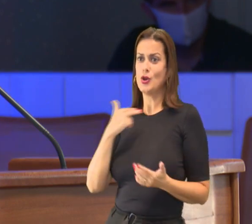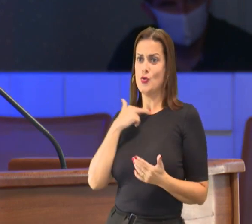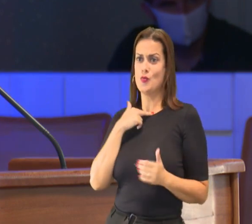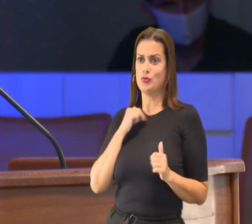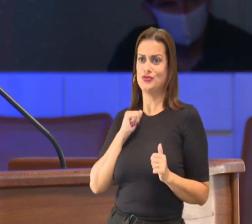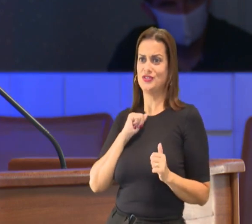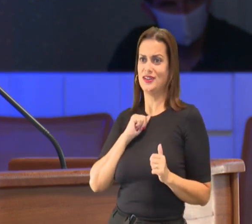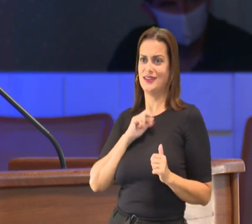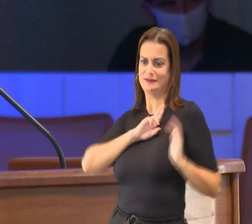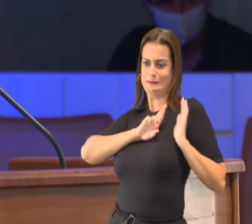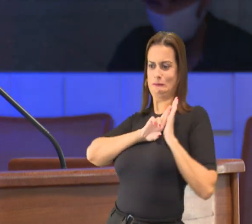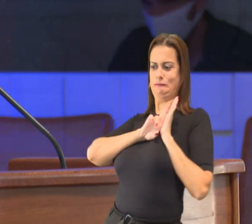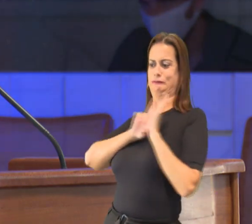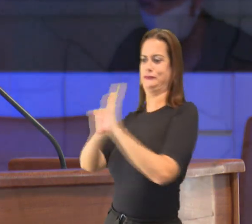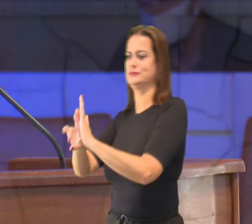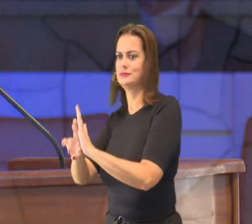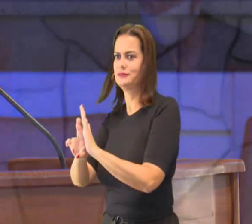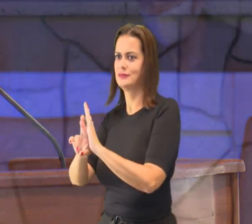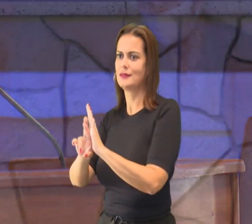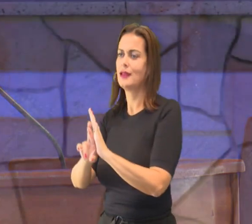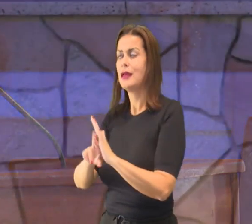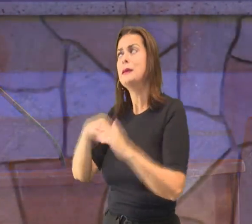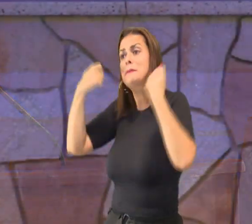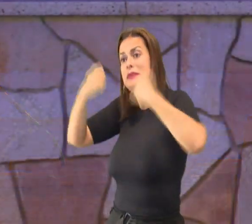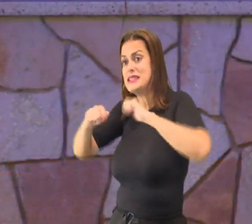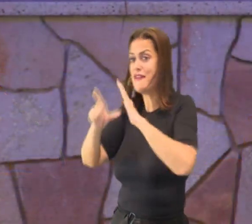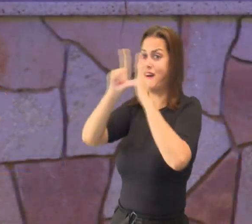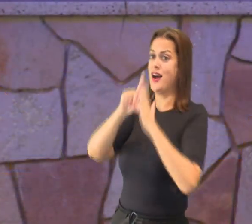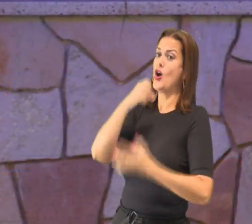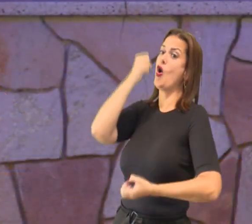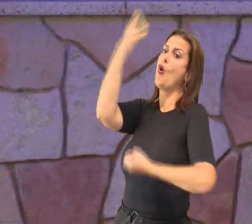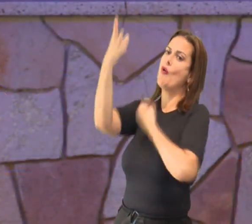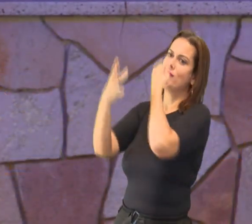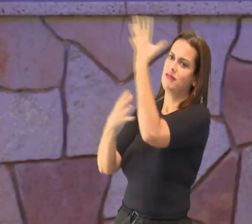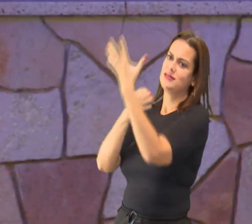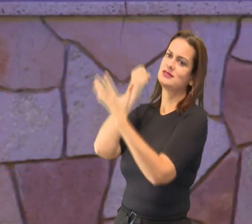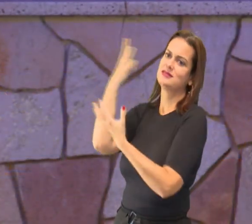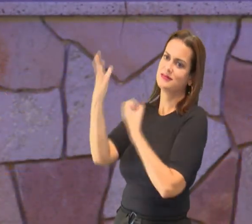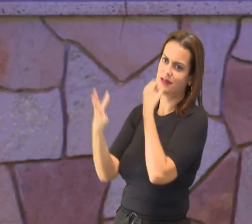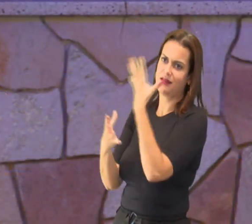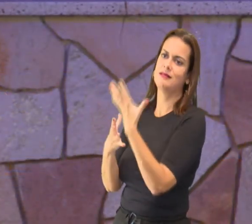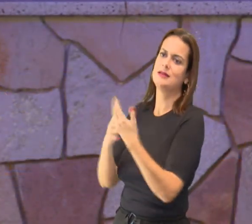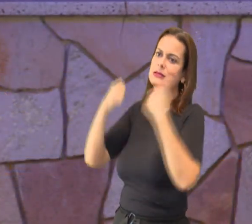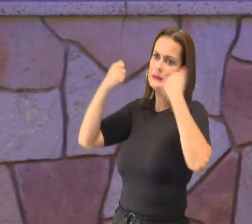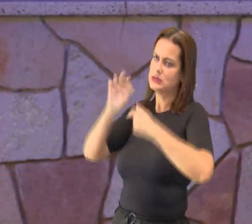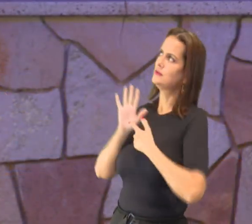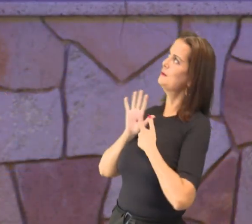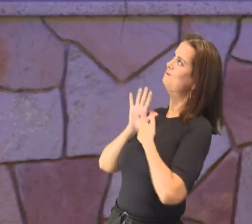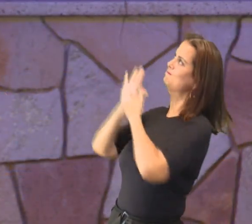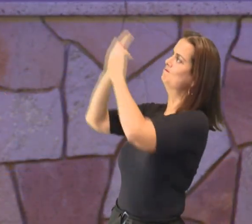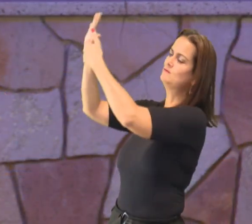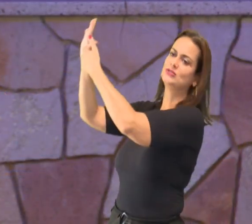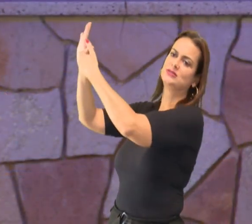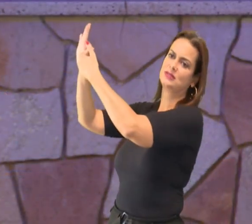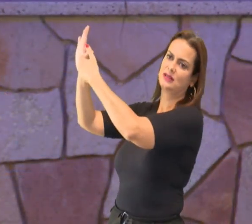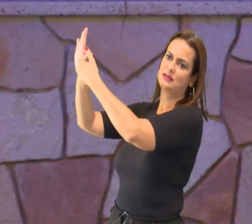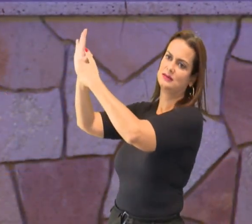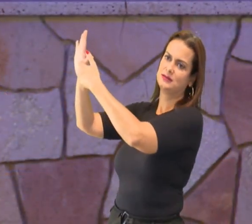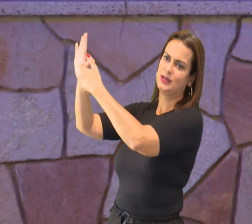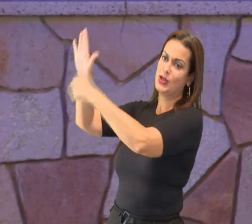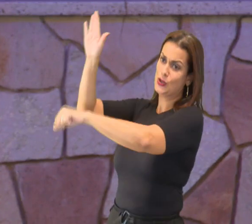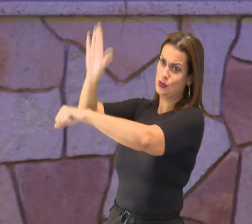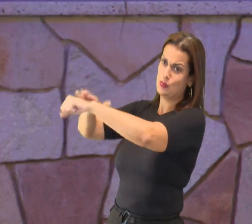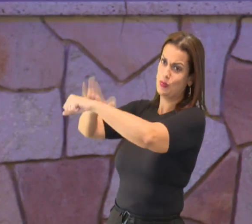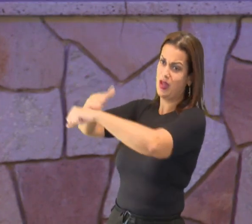intransferível. E na sua consciência de culpa e pecado, ele deveria sinalizar que ao colocar a